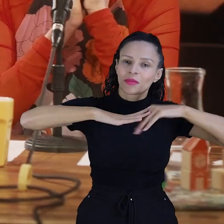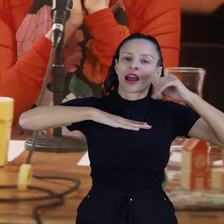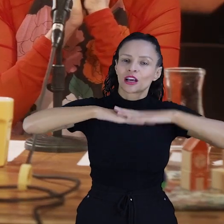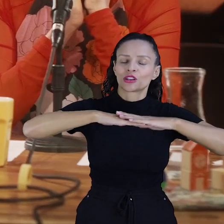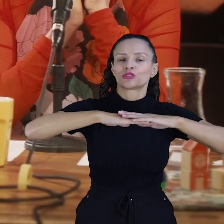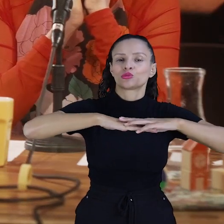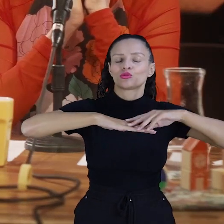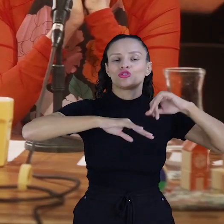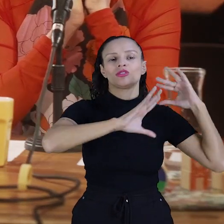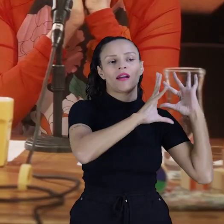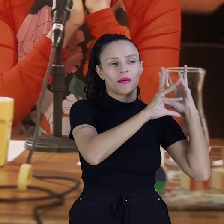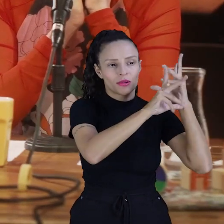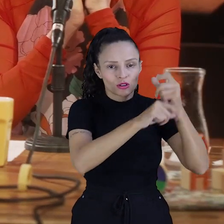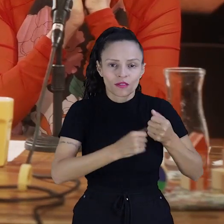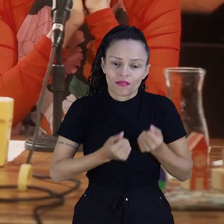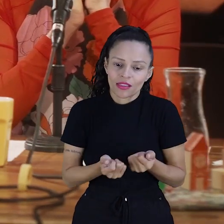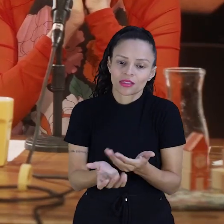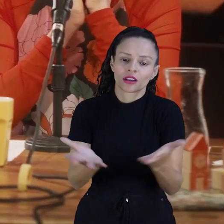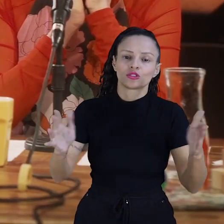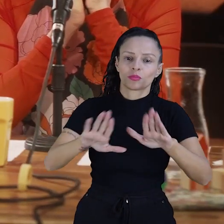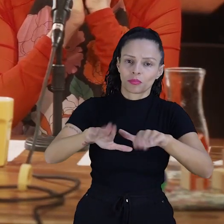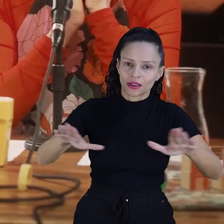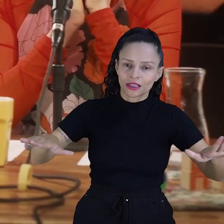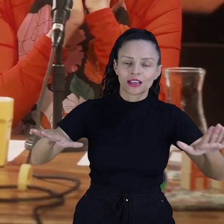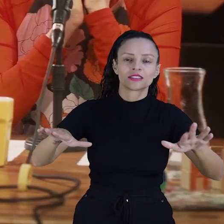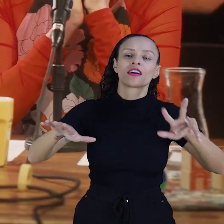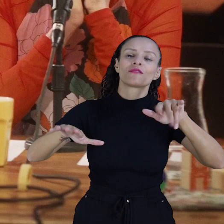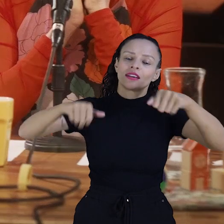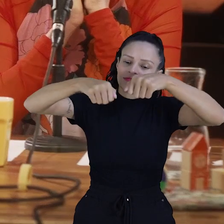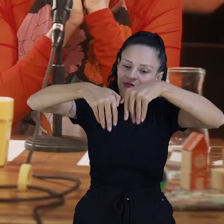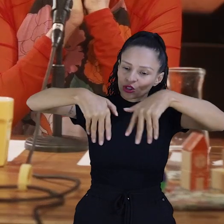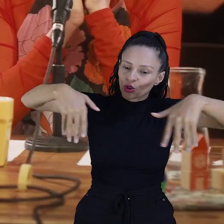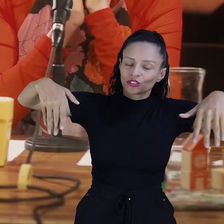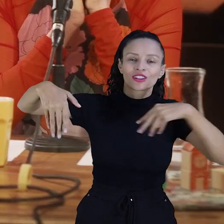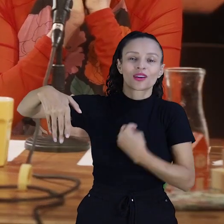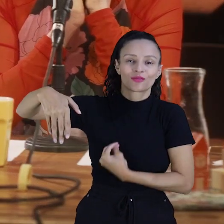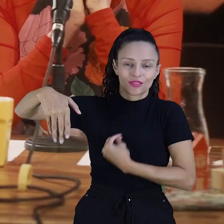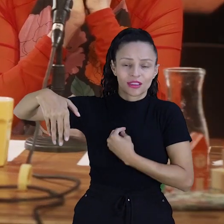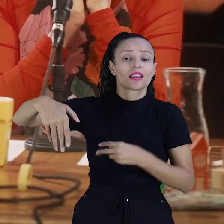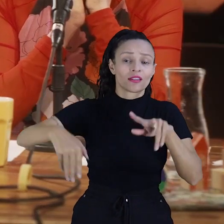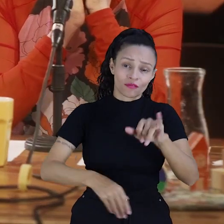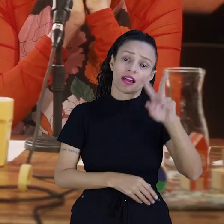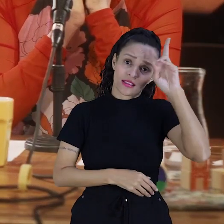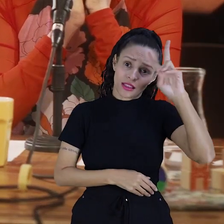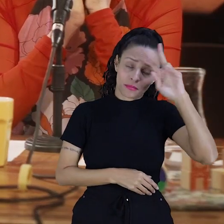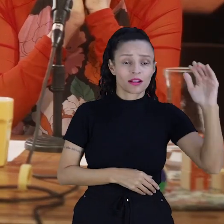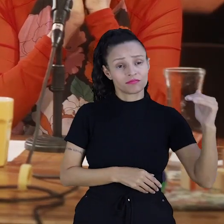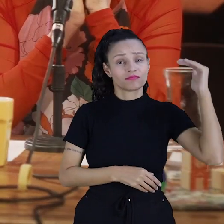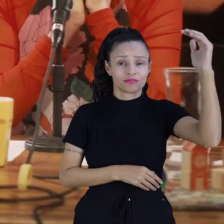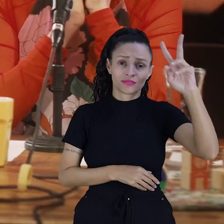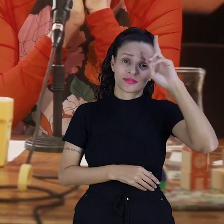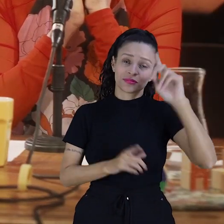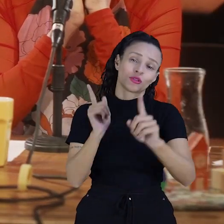de repertório que a gente vai dando para as crianças, e elas vão descortinando a vida e vão um dia lembrar, como os